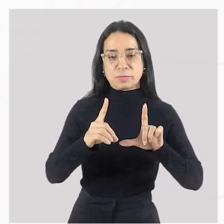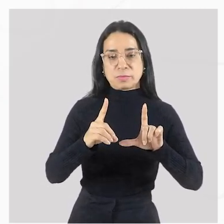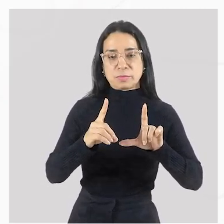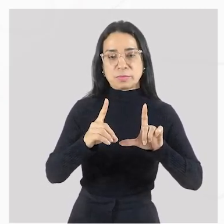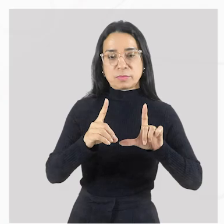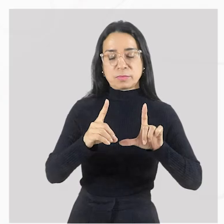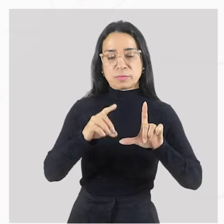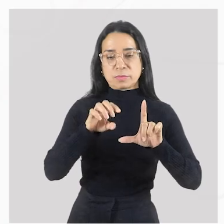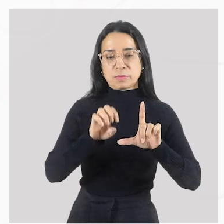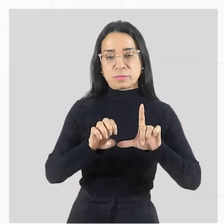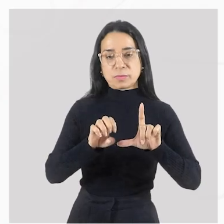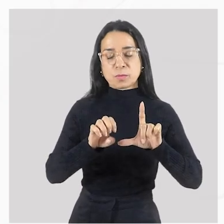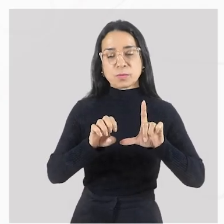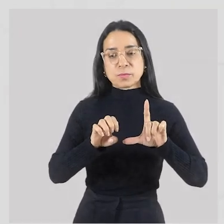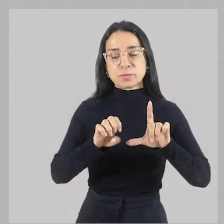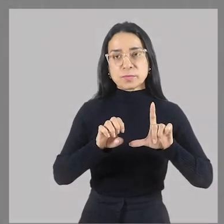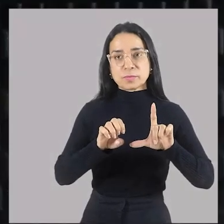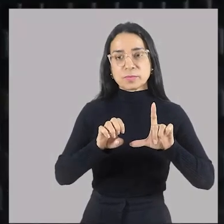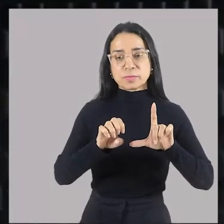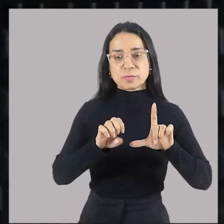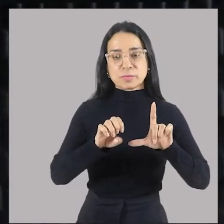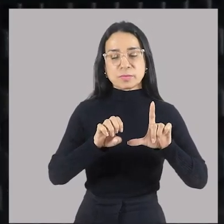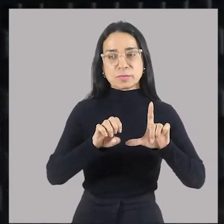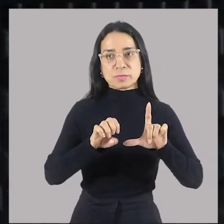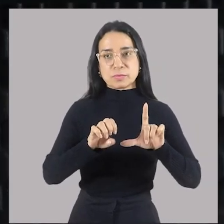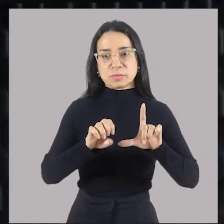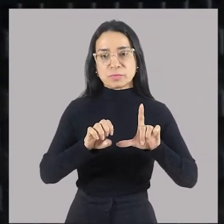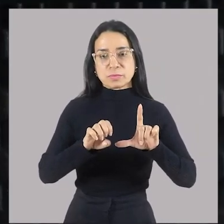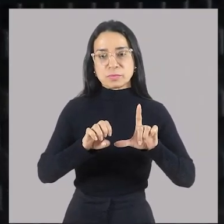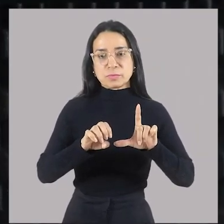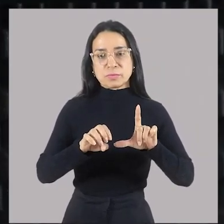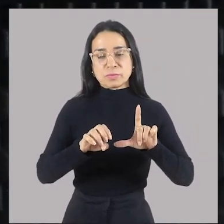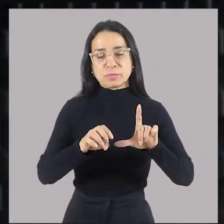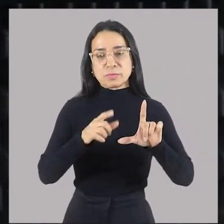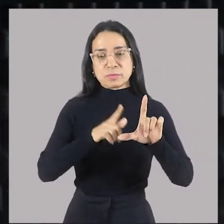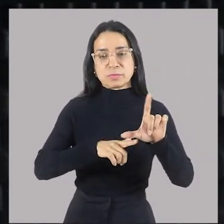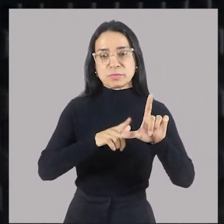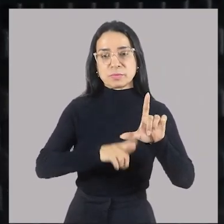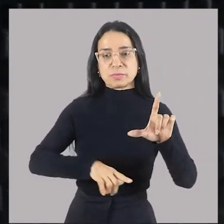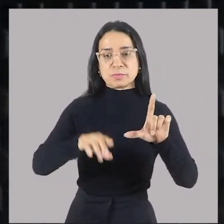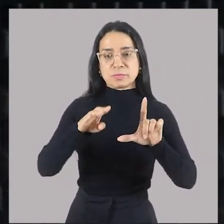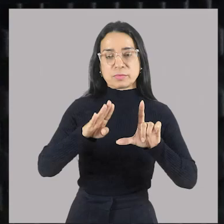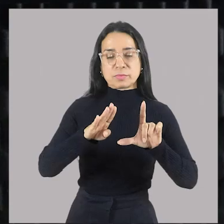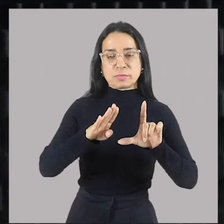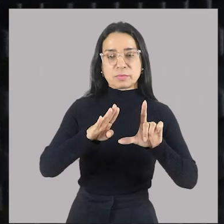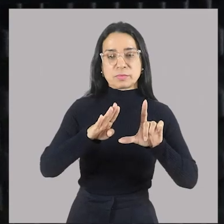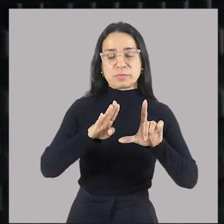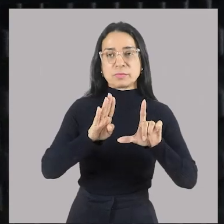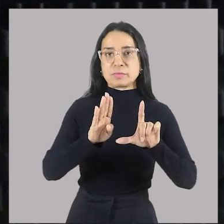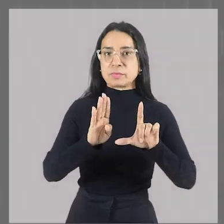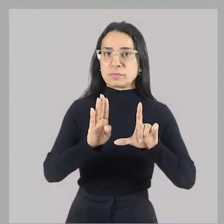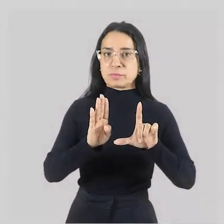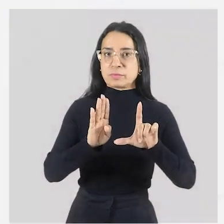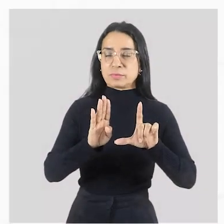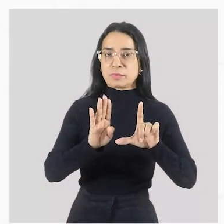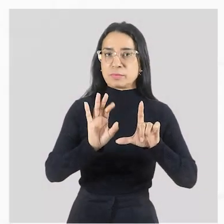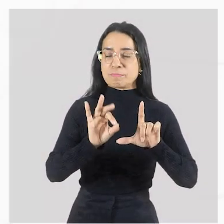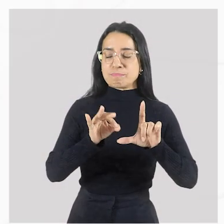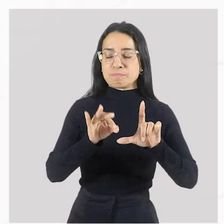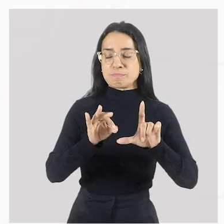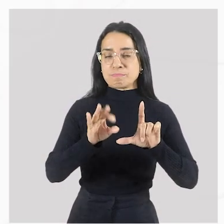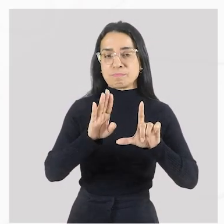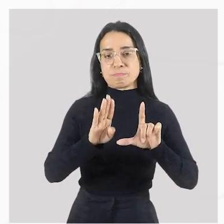estriado e letra E, não estriado cardíaco. Então vejam, a resposta correta, o único músculo